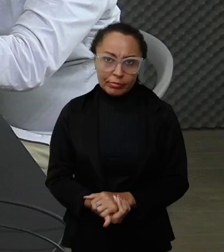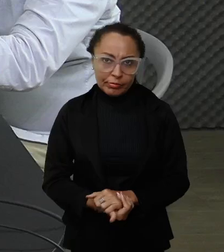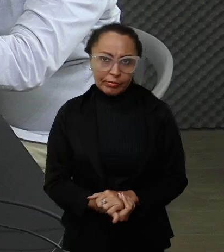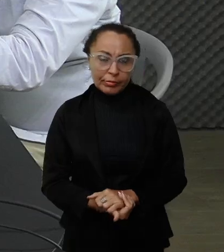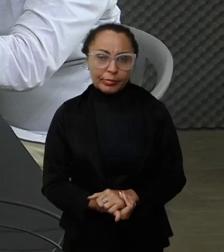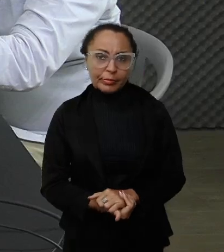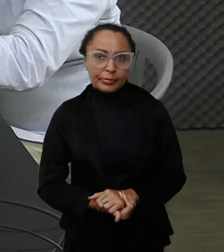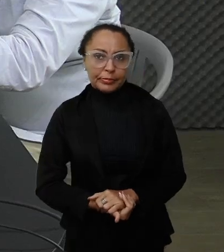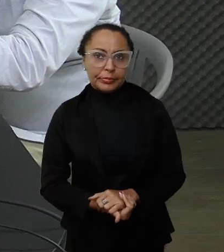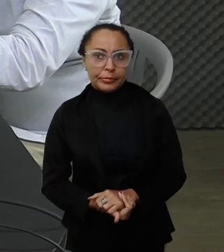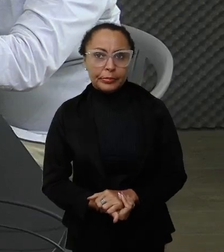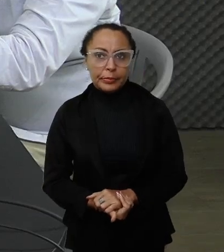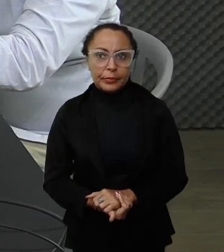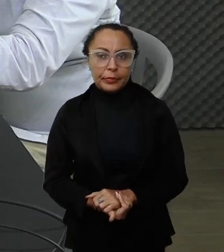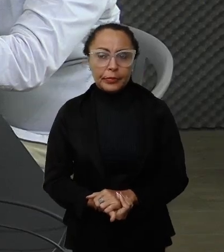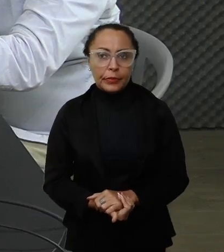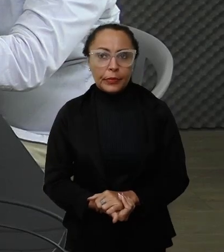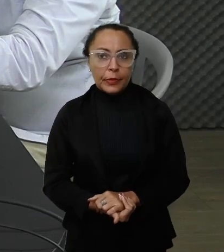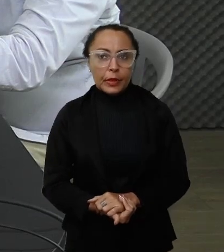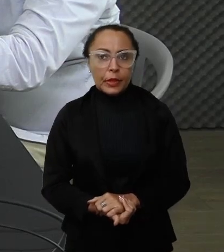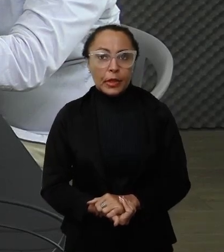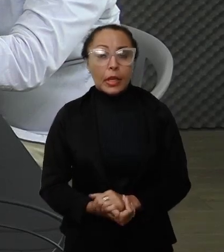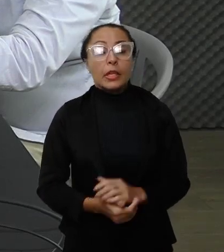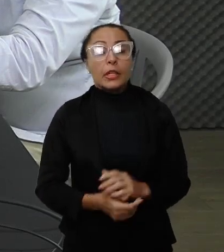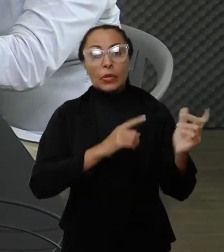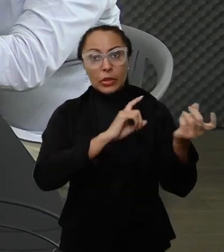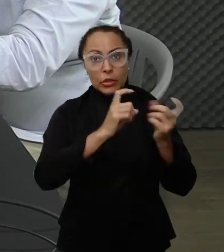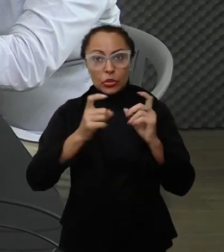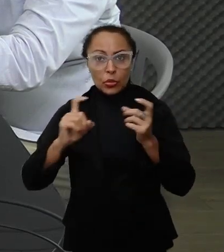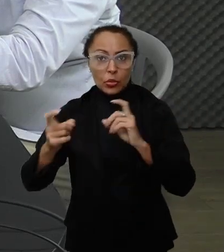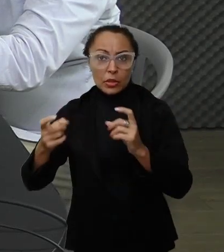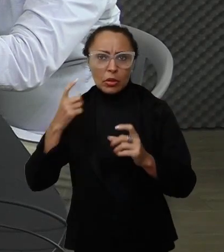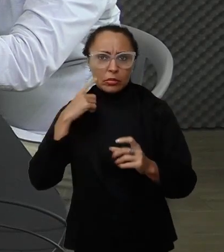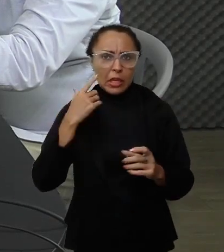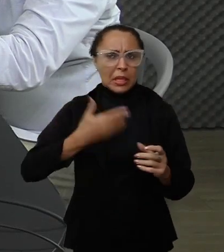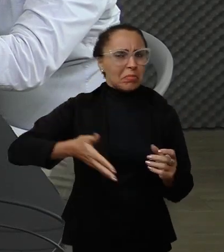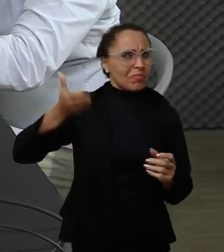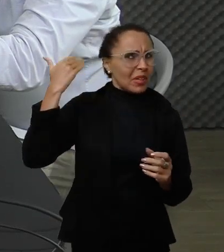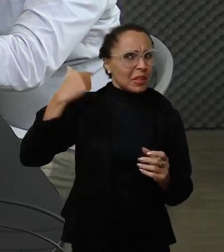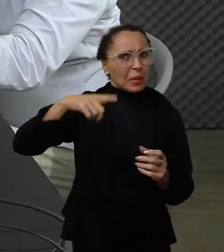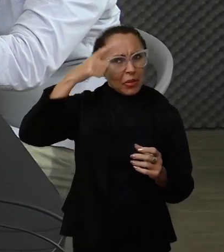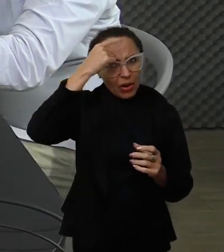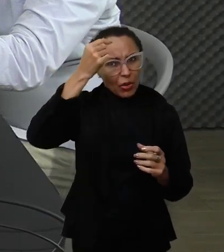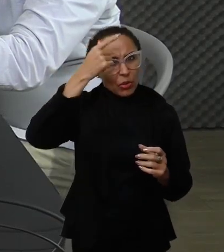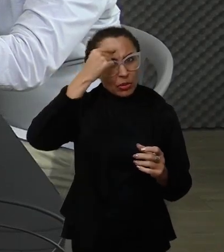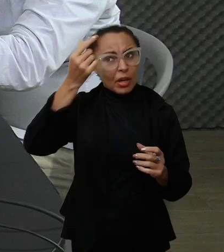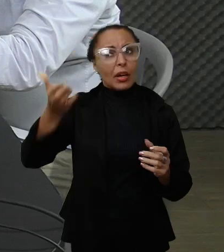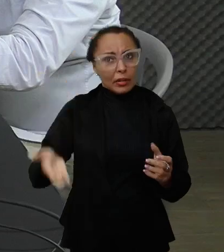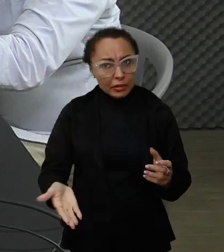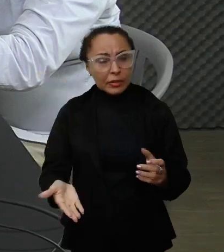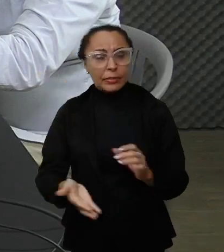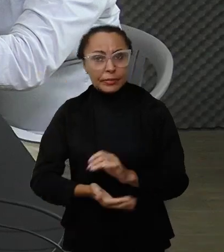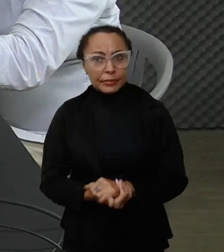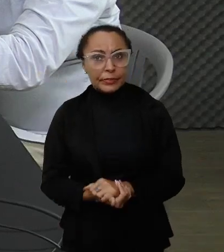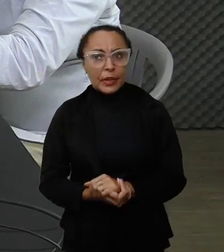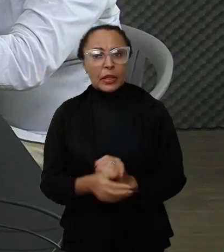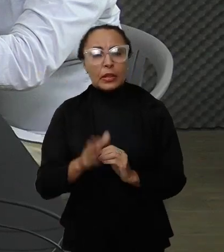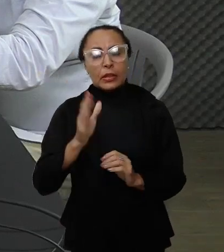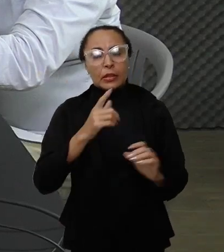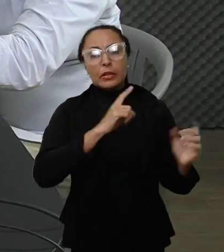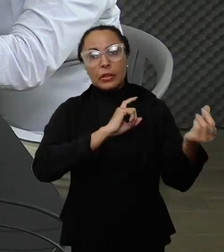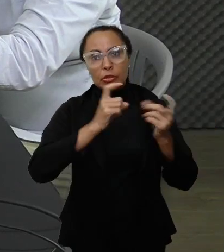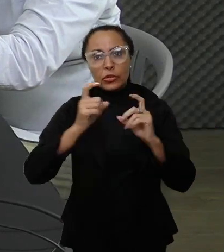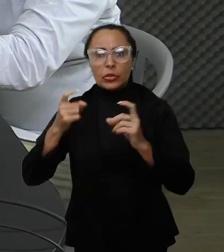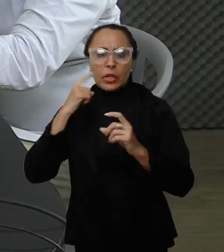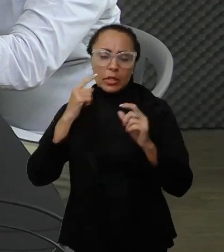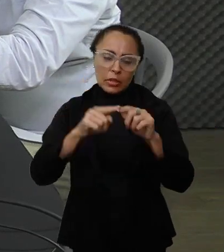Então, Interessante. isso é uma discussão desde a minha época de faculdade. Na época da faculdade, já se discutia isso em sala de